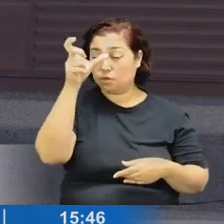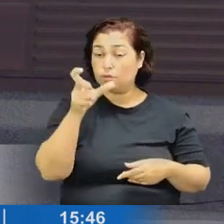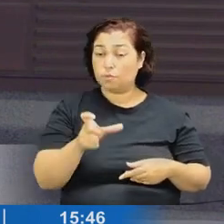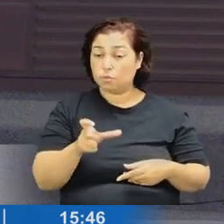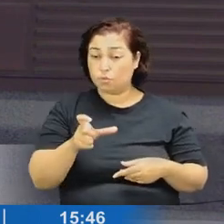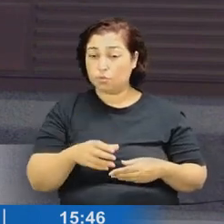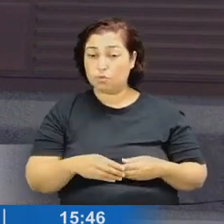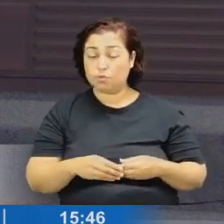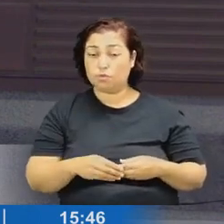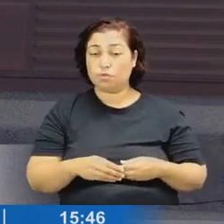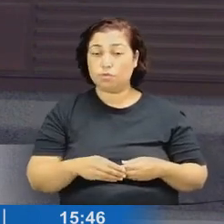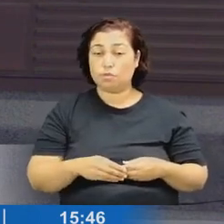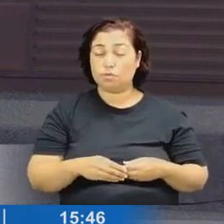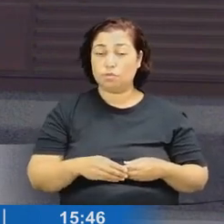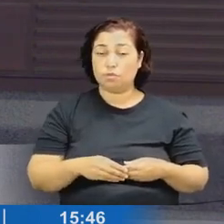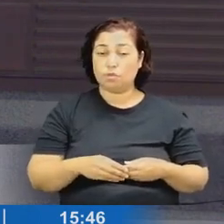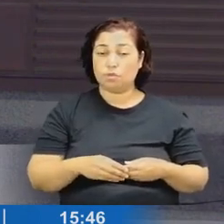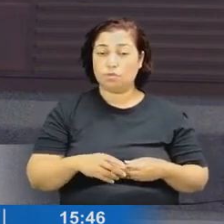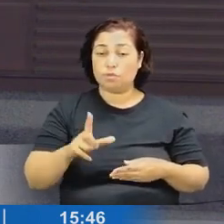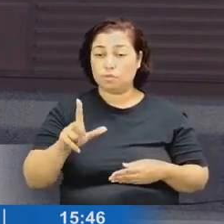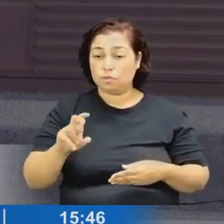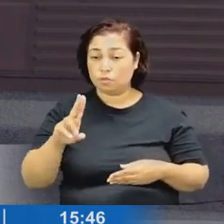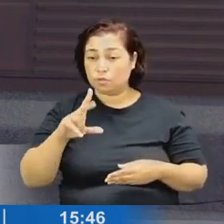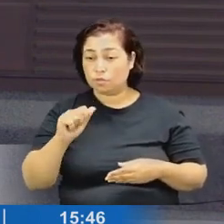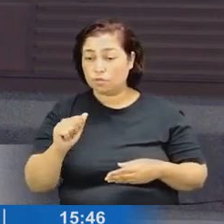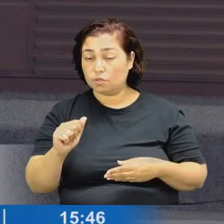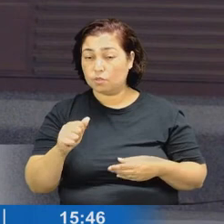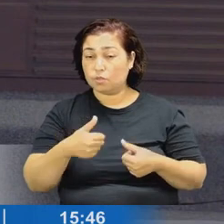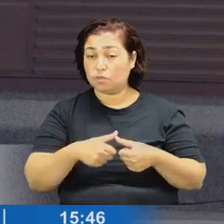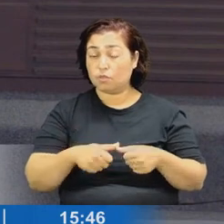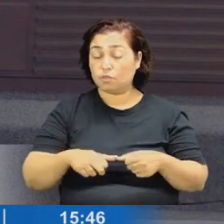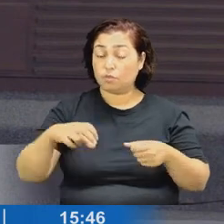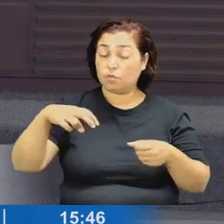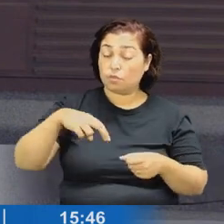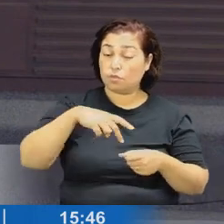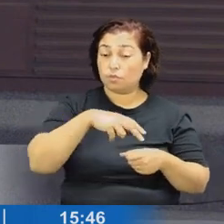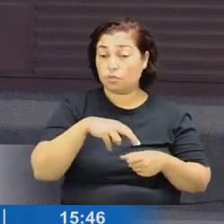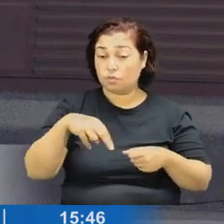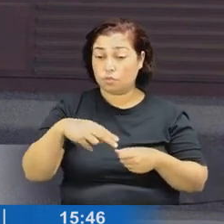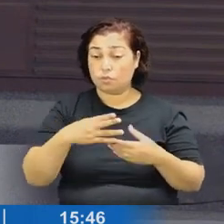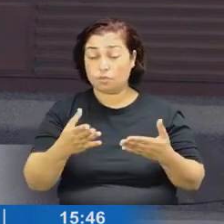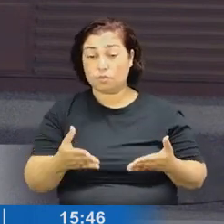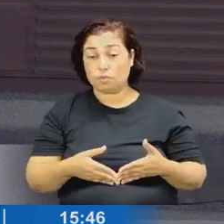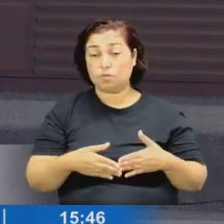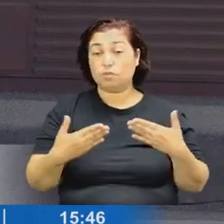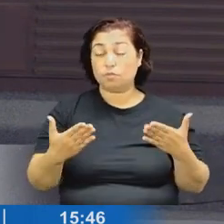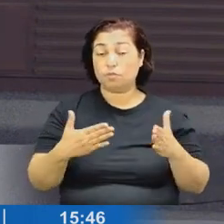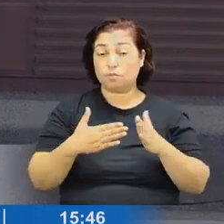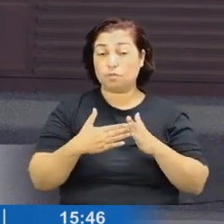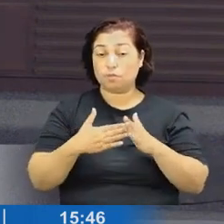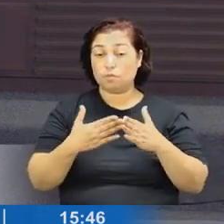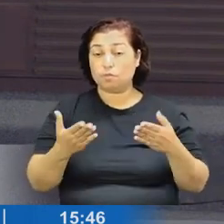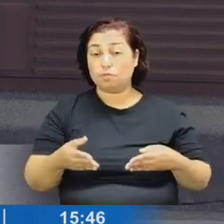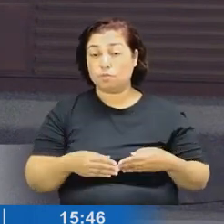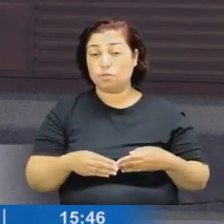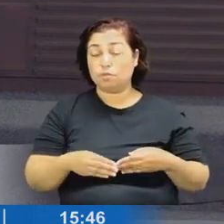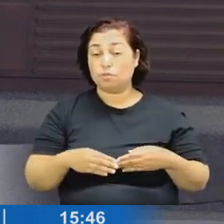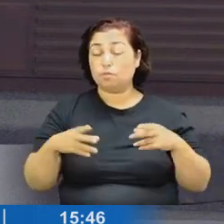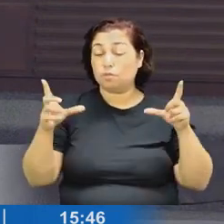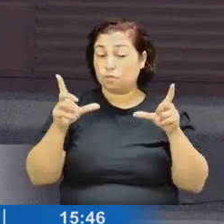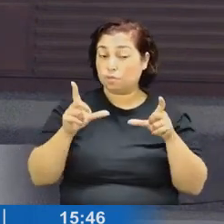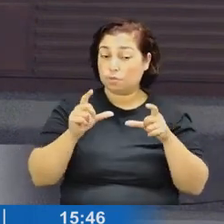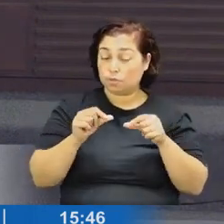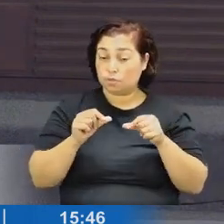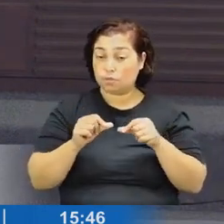posicionamento o Lula não sabia onde ficava ele ficou andando para lá e para cá desconfortável ele dominou o pau e até a hora que ele tocou e tal o Lula se é pequeno ele